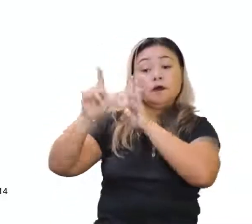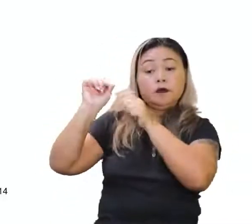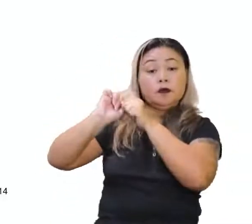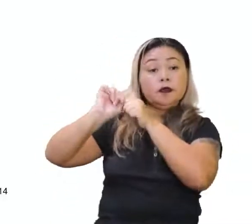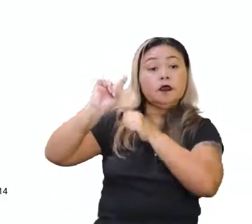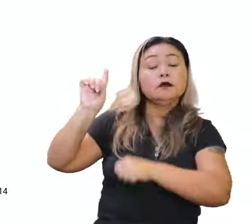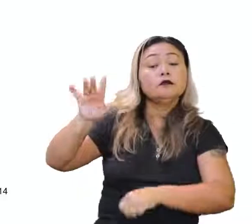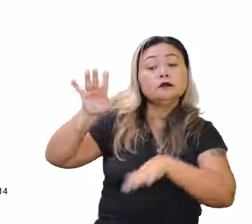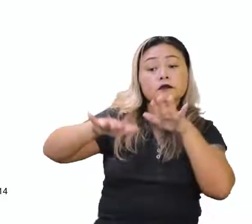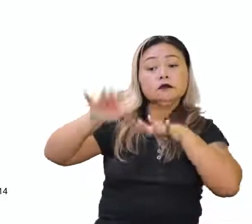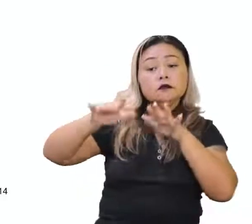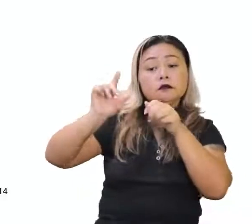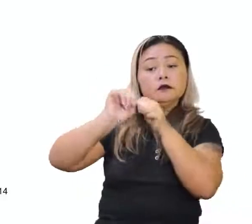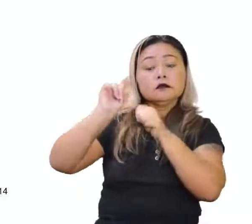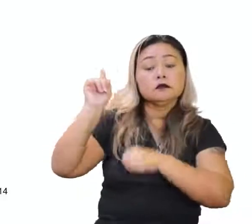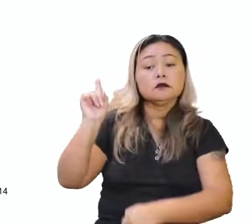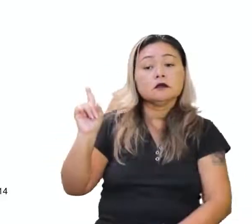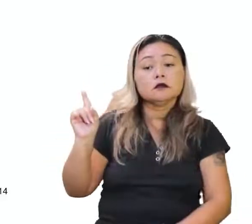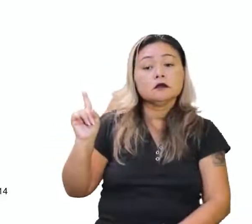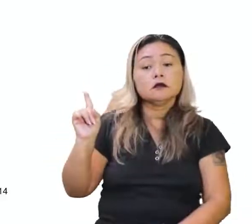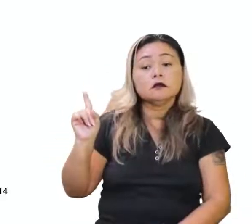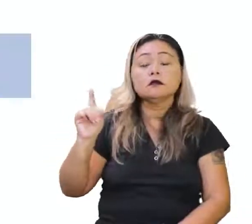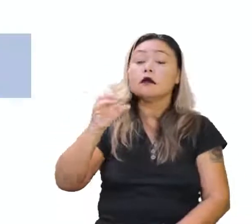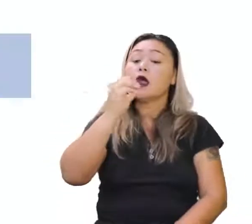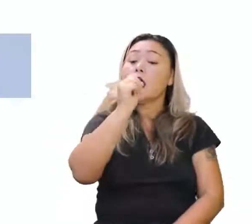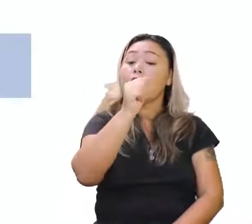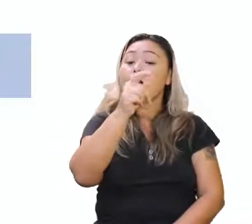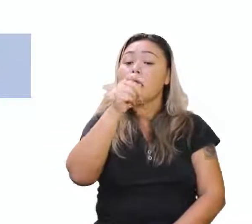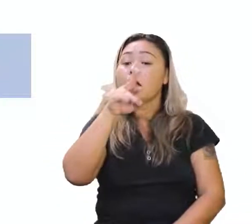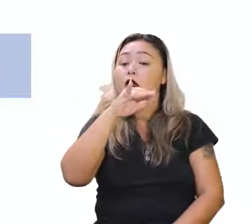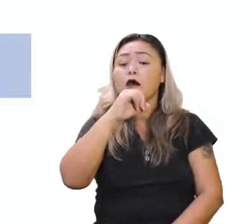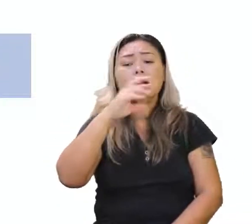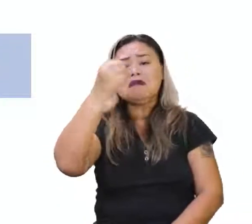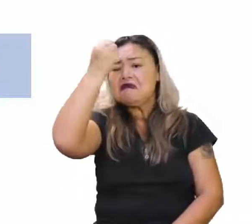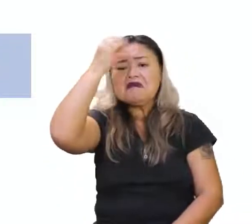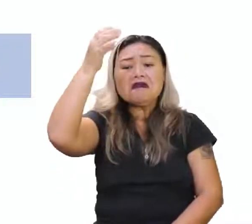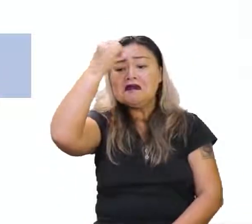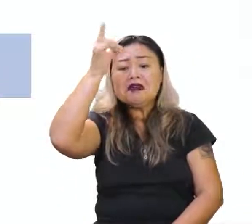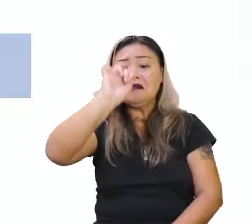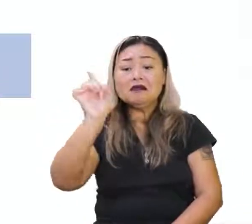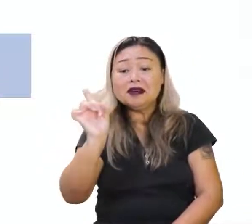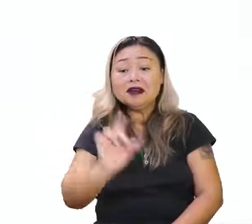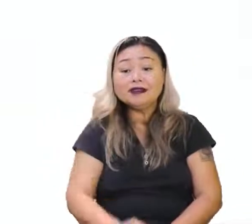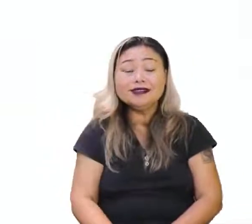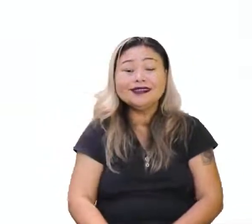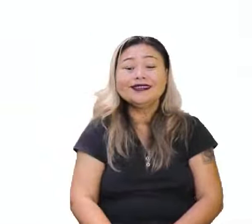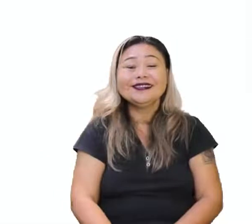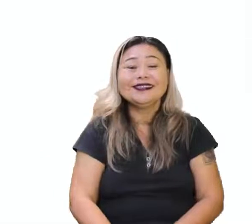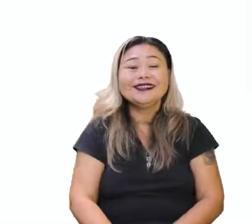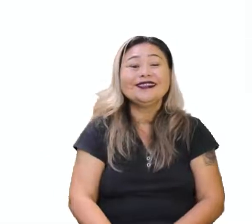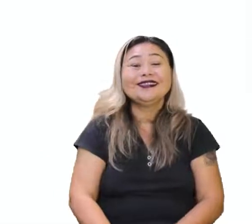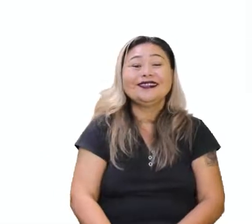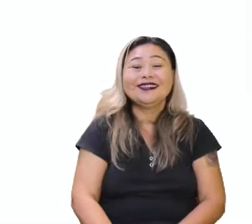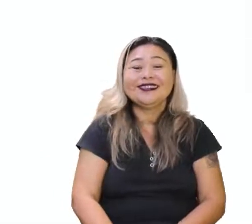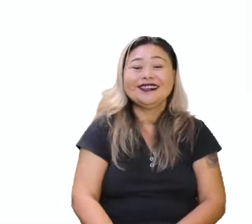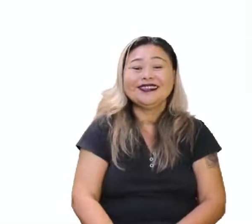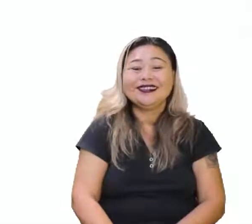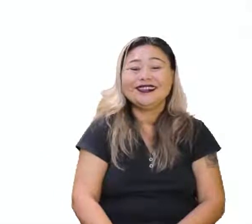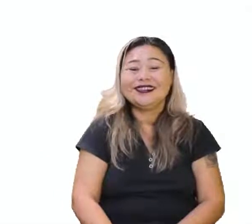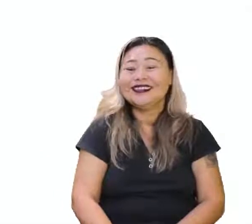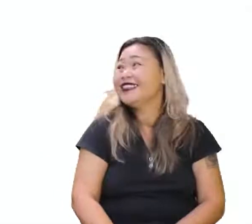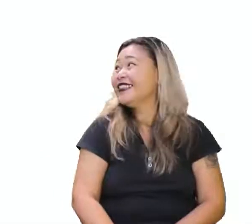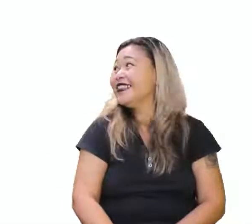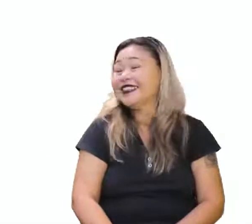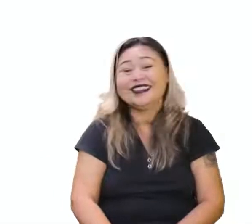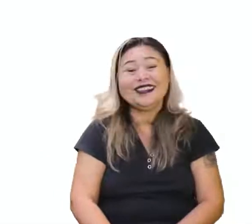voltar. Tá vendo o aprisco, pessoal? Não, professor, nem lembro mais. Vamos tomar.